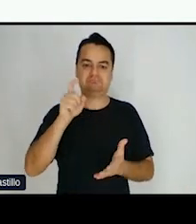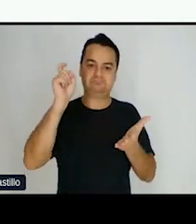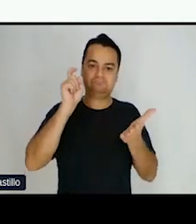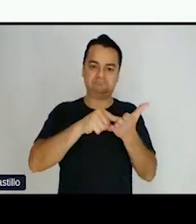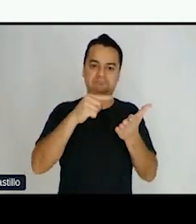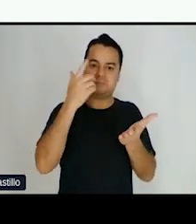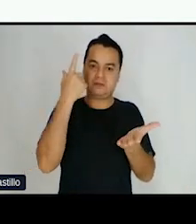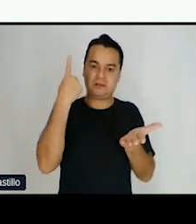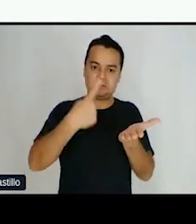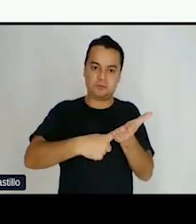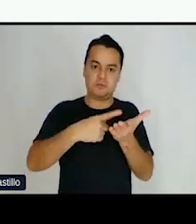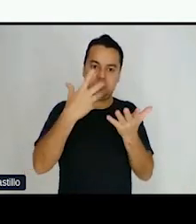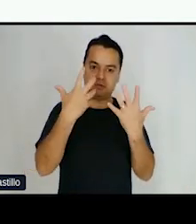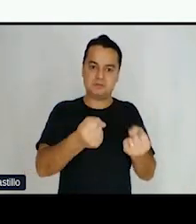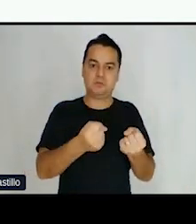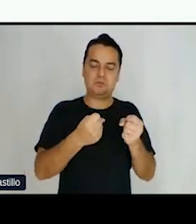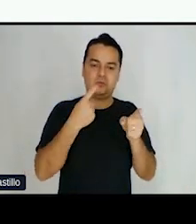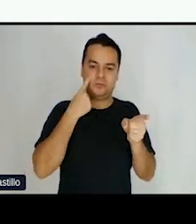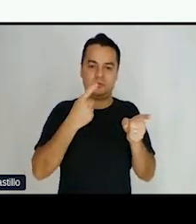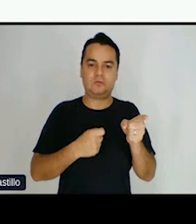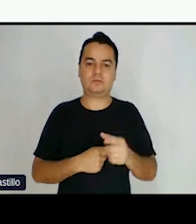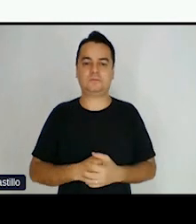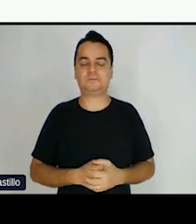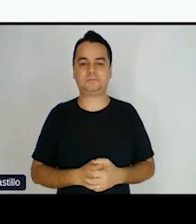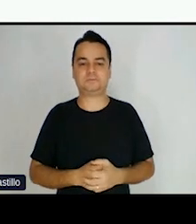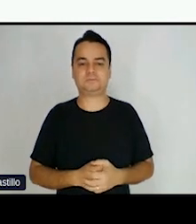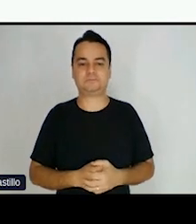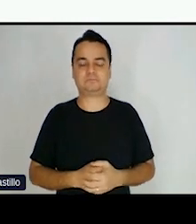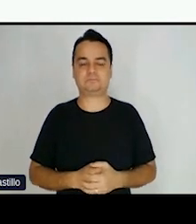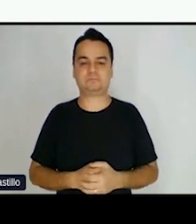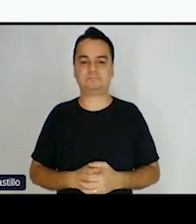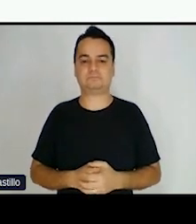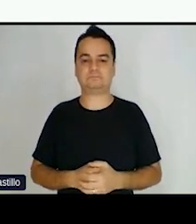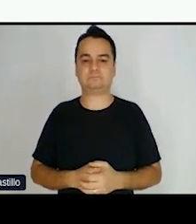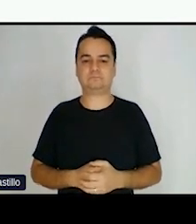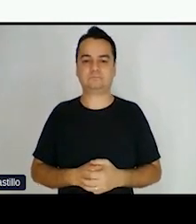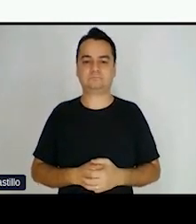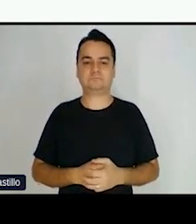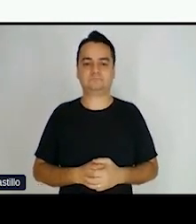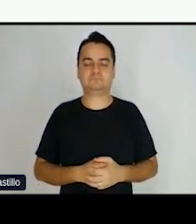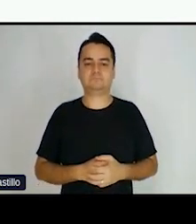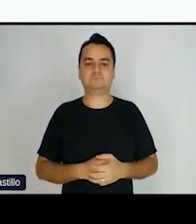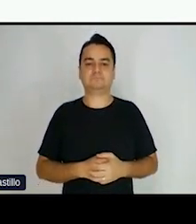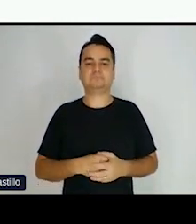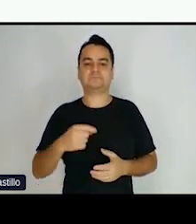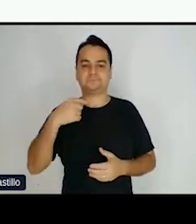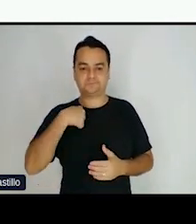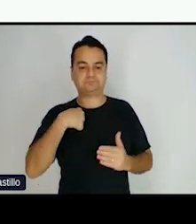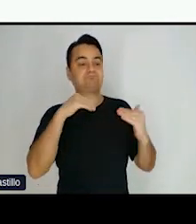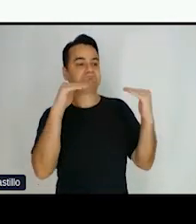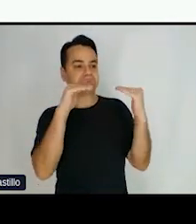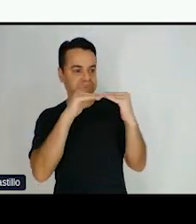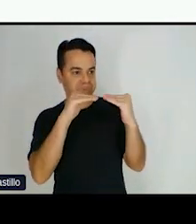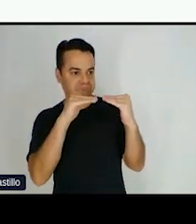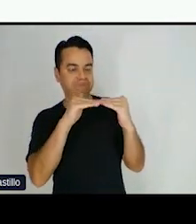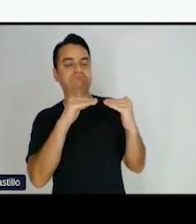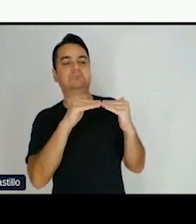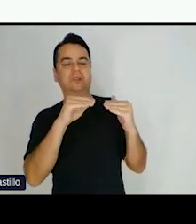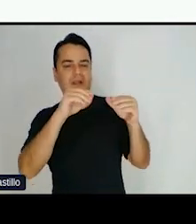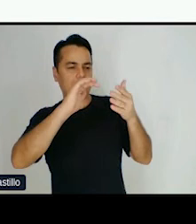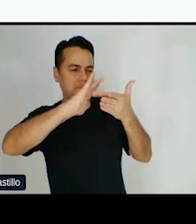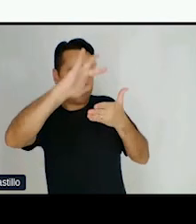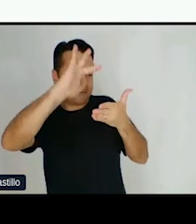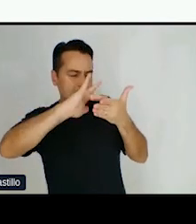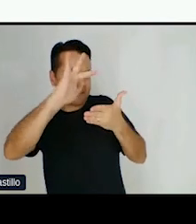Com os termos, declaro que total, R cifrão um ponto, declaro que li e concordo com os termos antes de